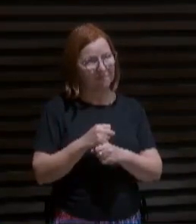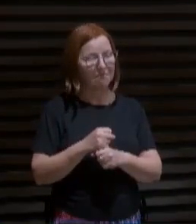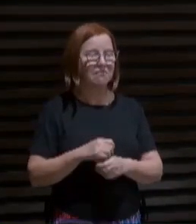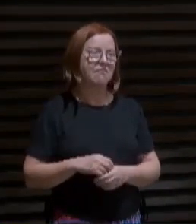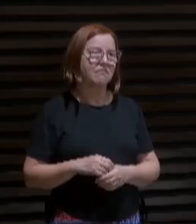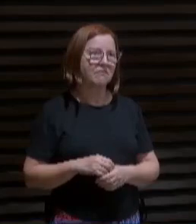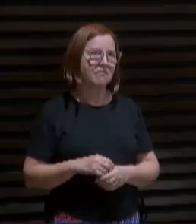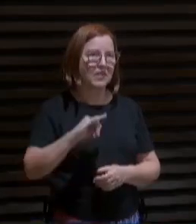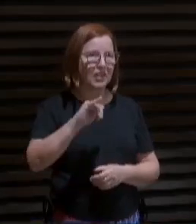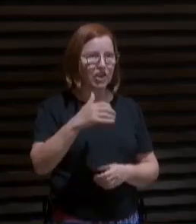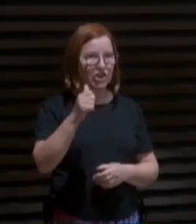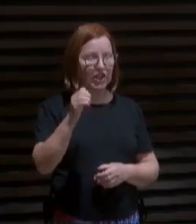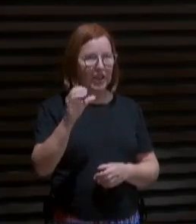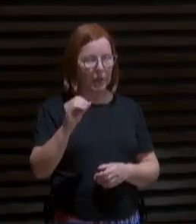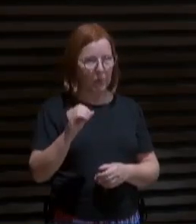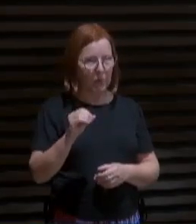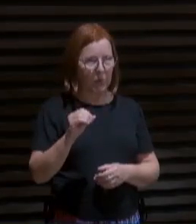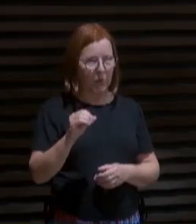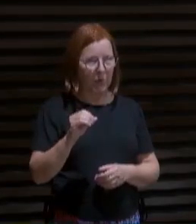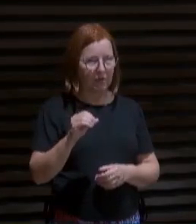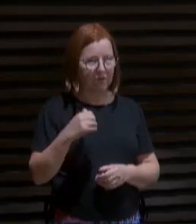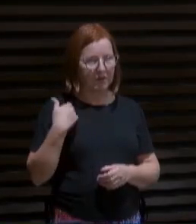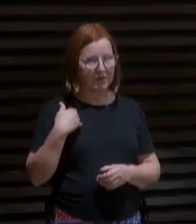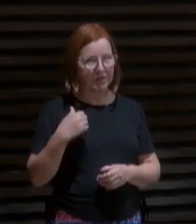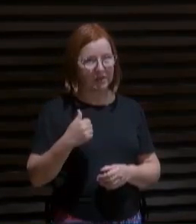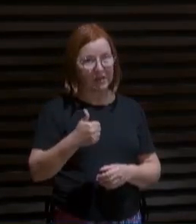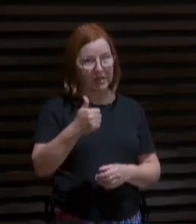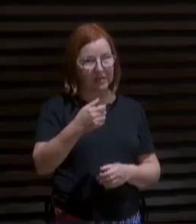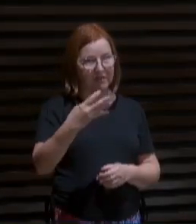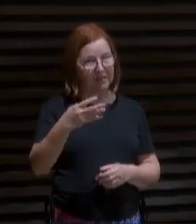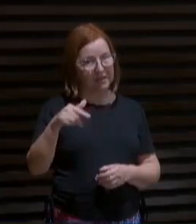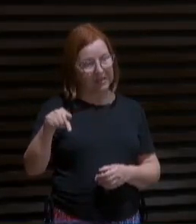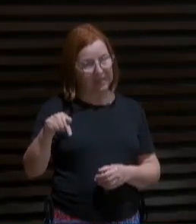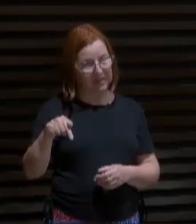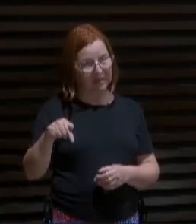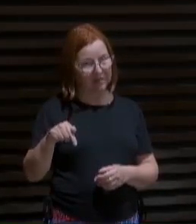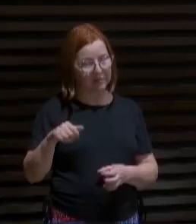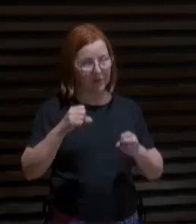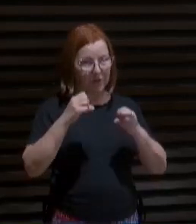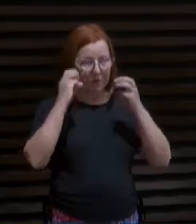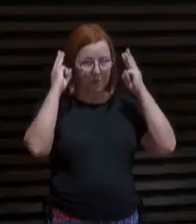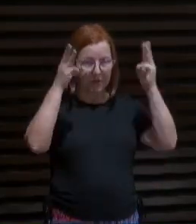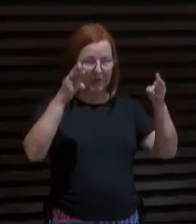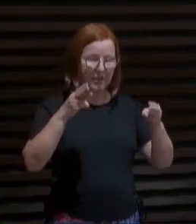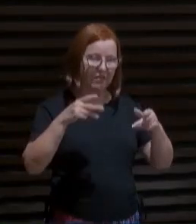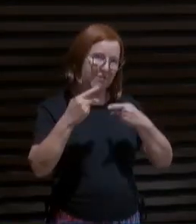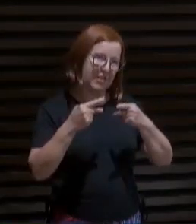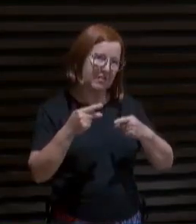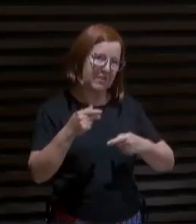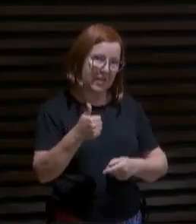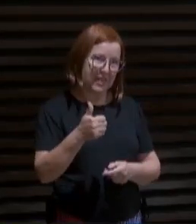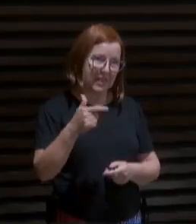Jacó 147, e a coisa foi diminuindo, e Moisés disse 120, foi